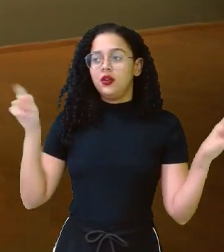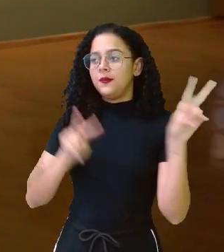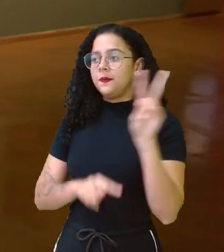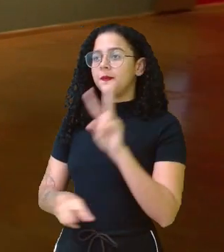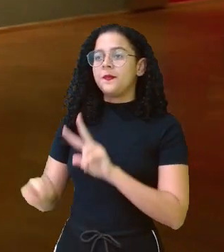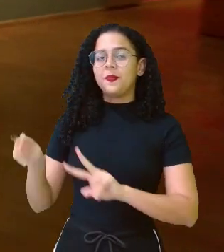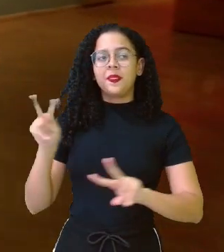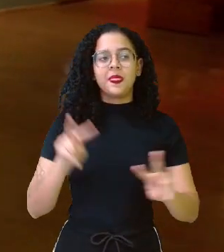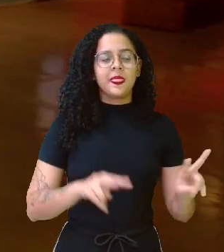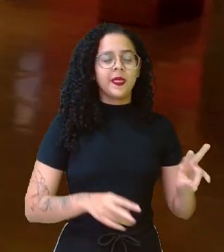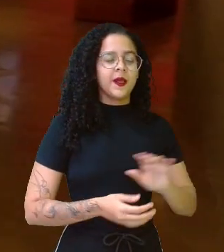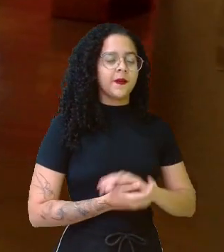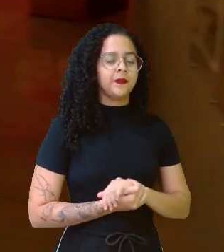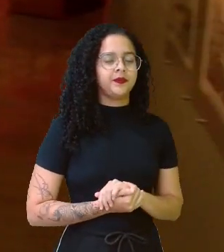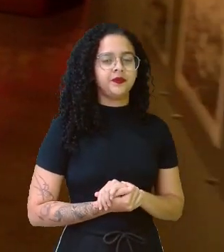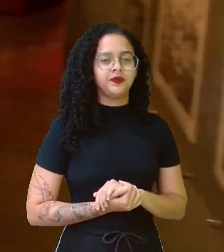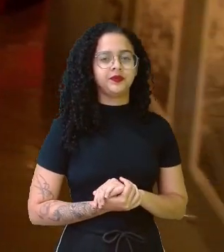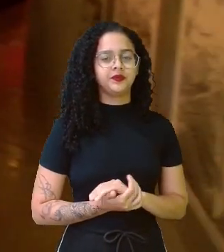nessa parte, né?